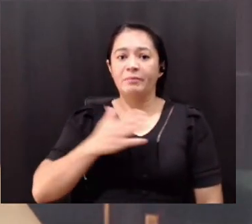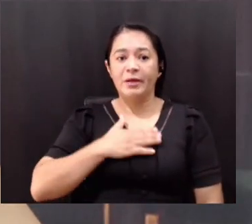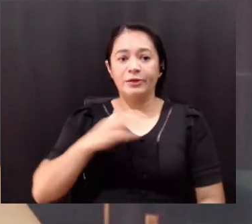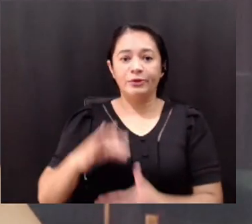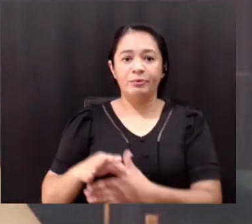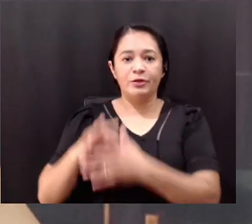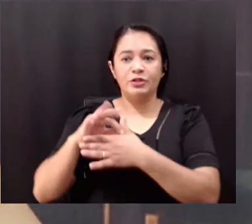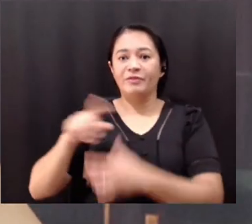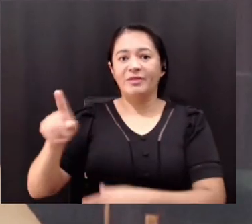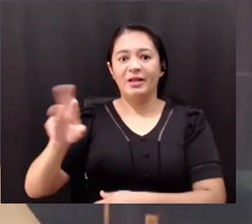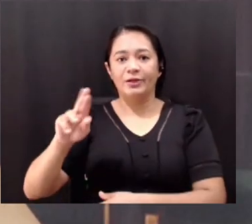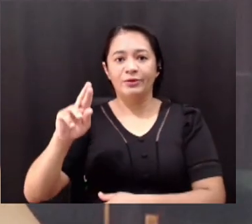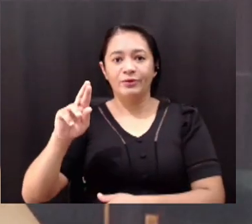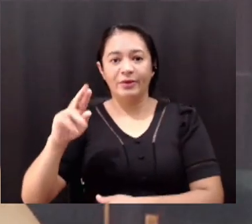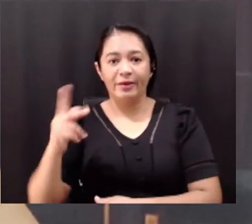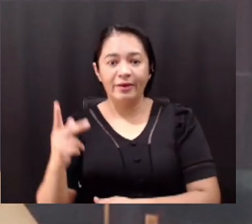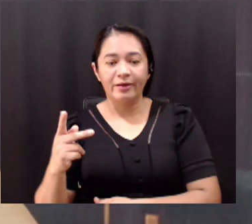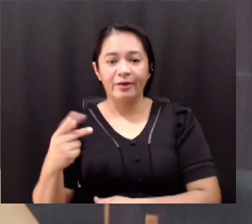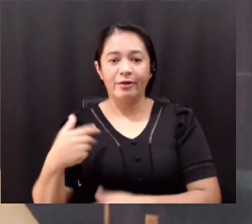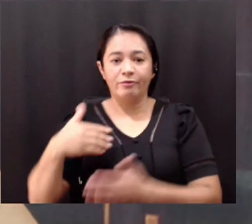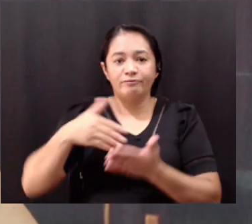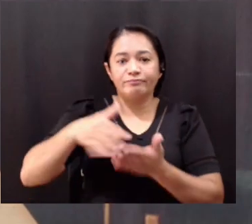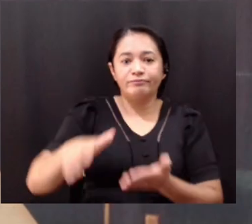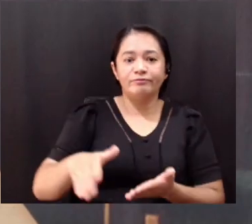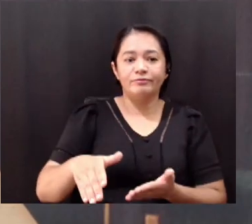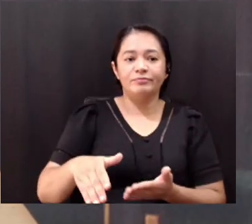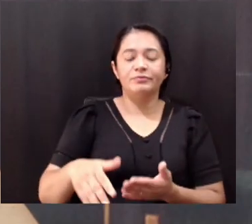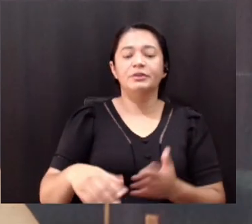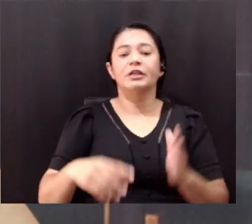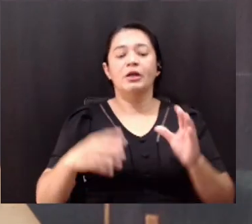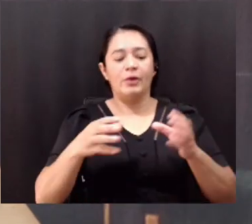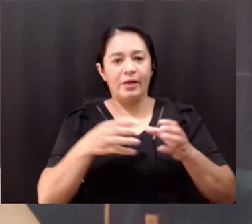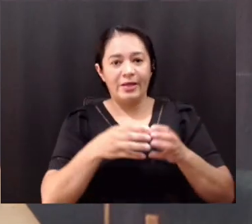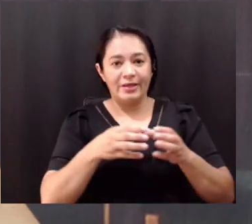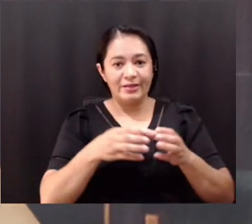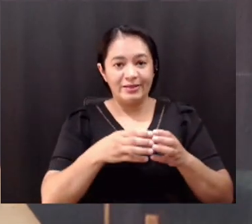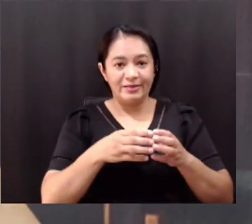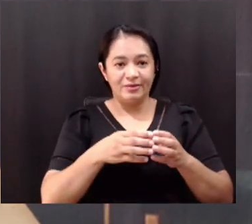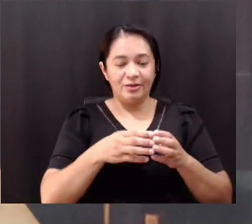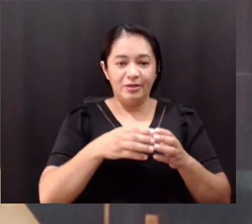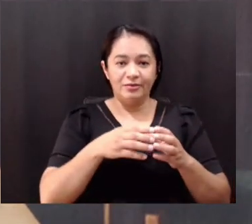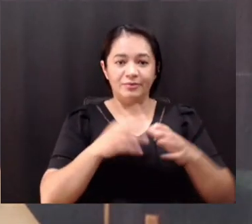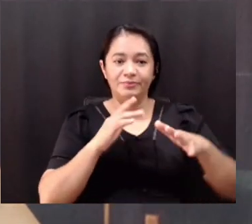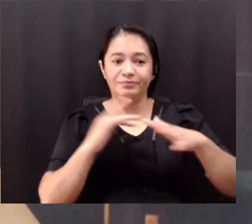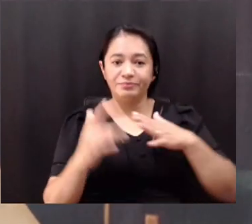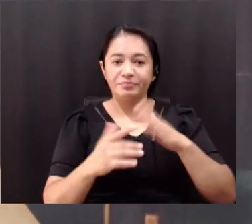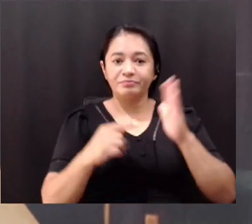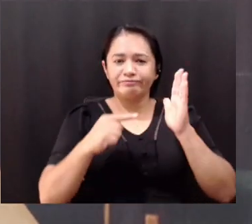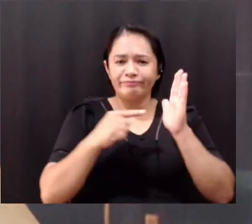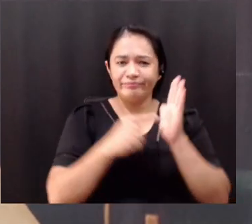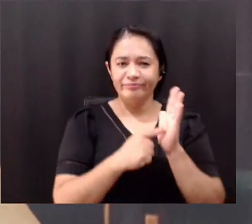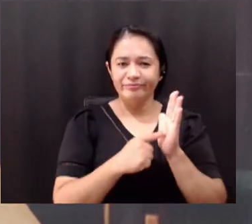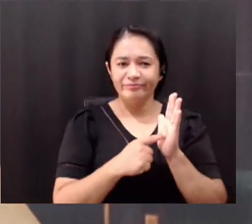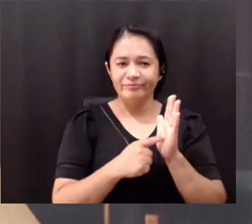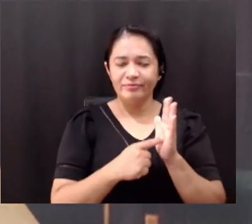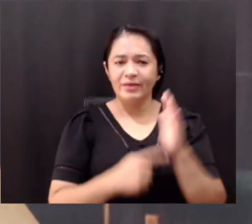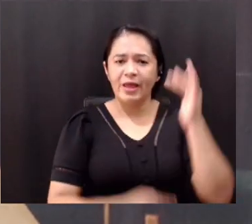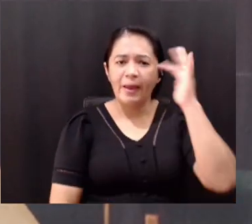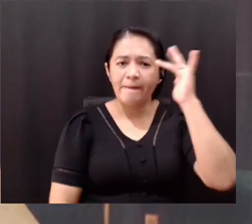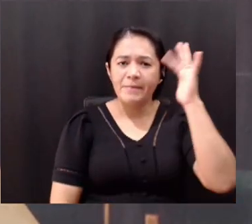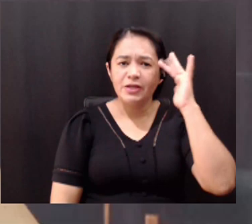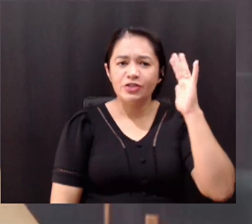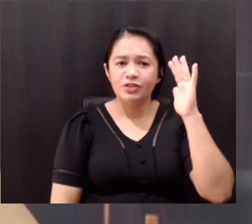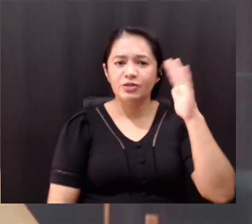canal de denúncia anônima, ele protege quem está fazendo a reclamação. Agora, você já imaginou, uma empresa começa a receber 3, 4,